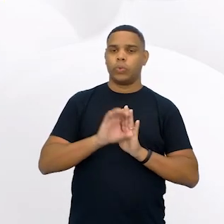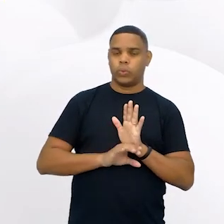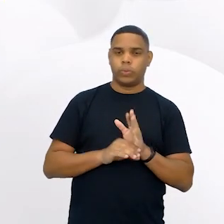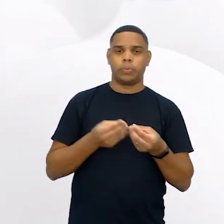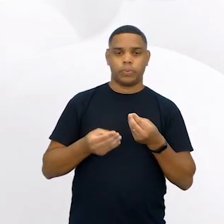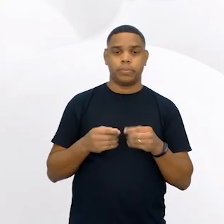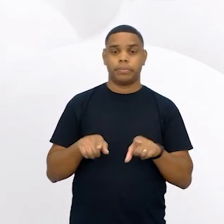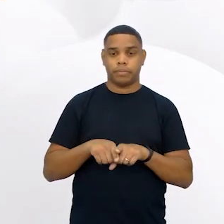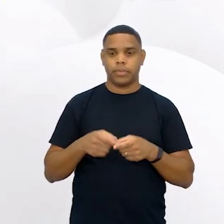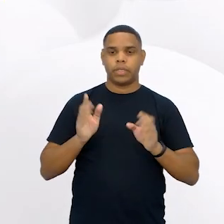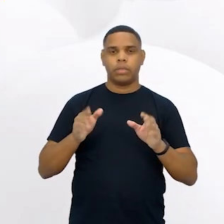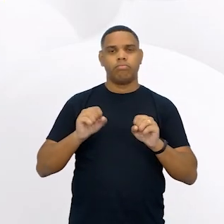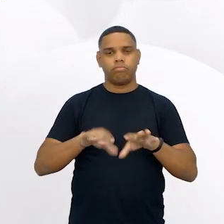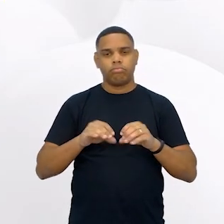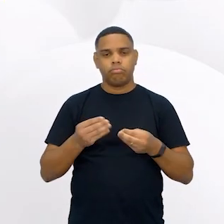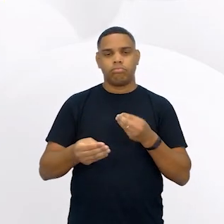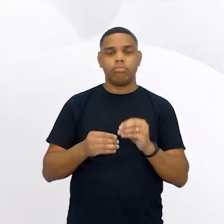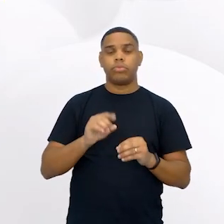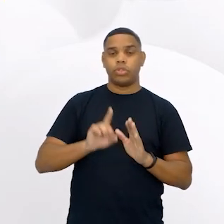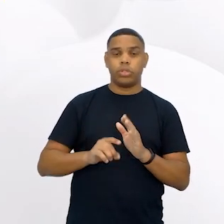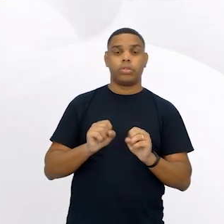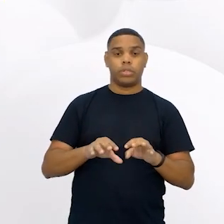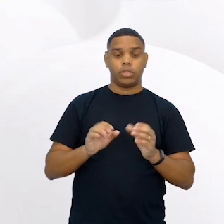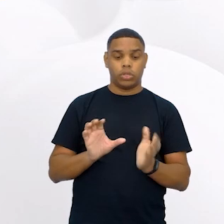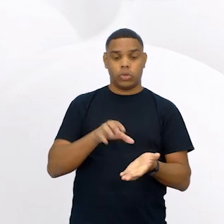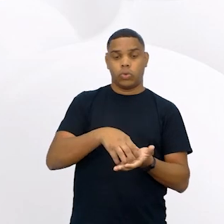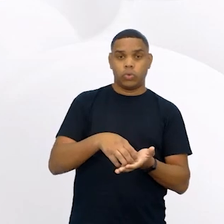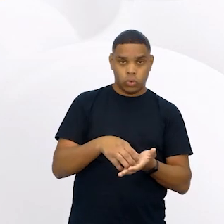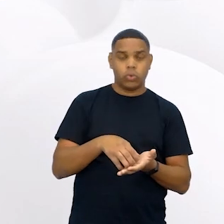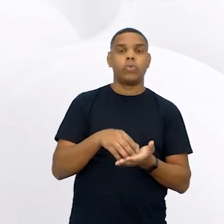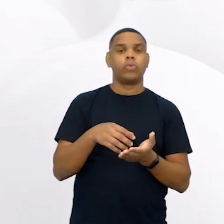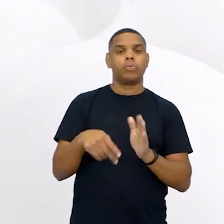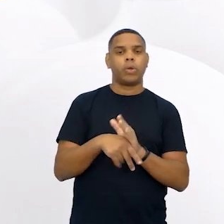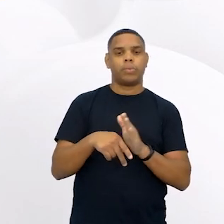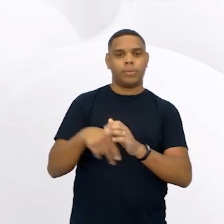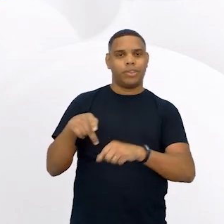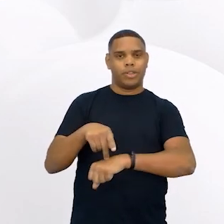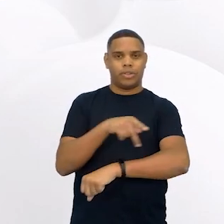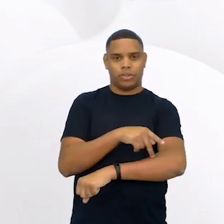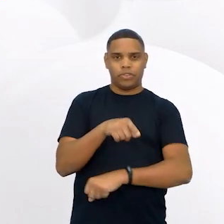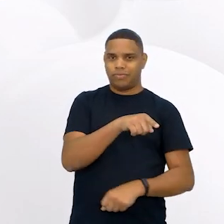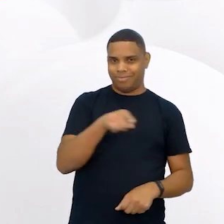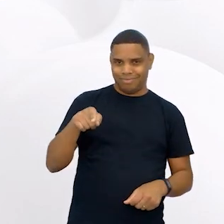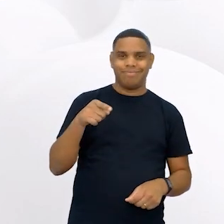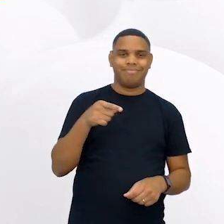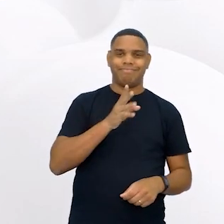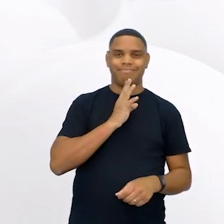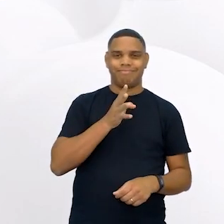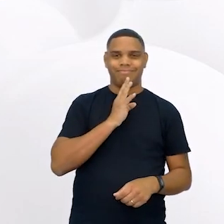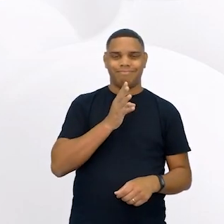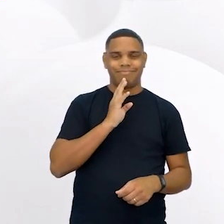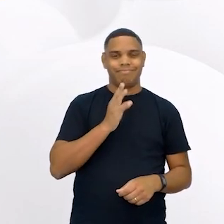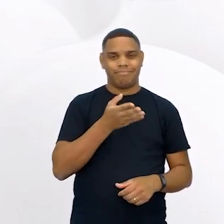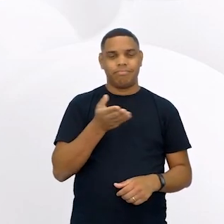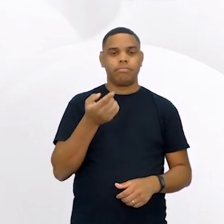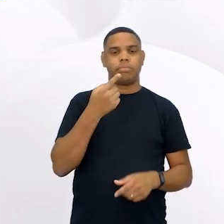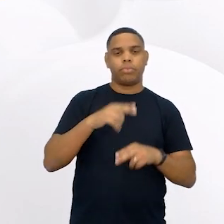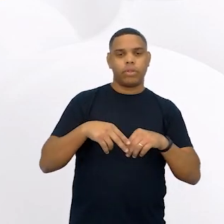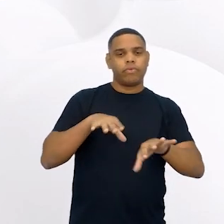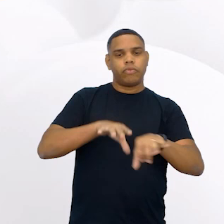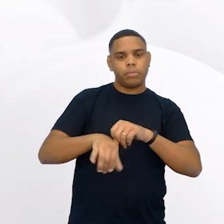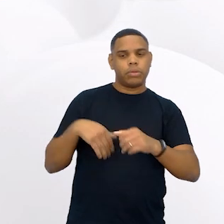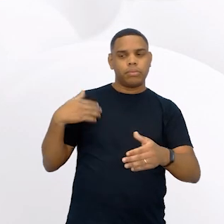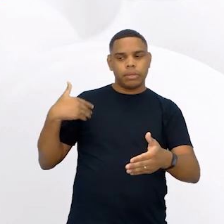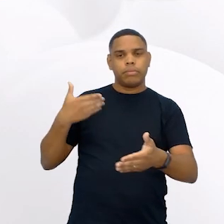currículo, que está trabalhando ali na diretoria de ensino, no núcleo pedagógico, que provavelmente vocês em algum momento devem conhecer por causa das formações